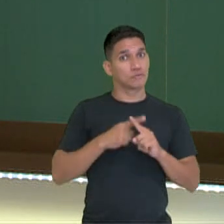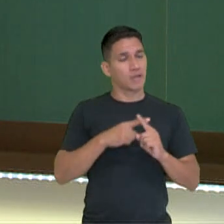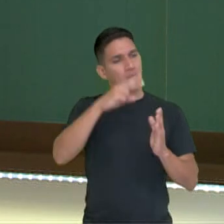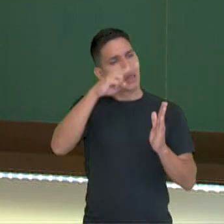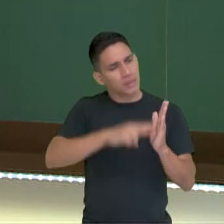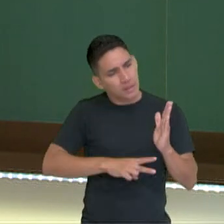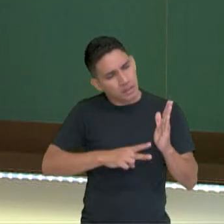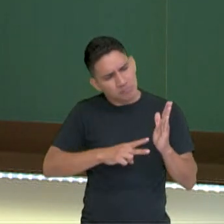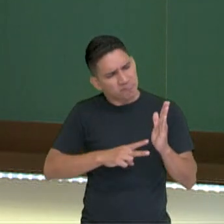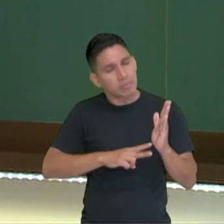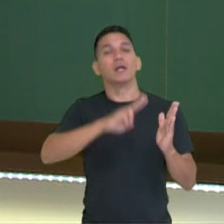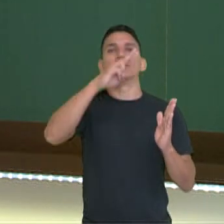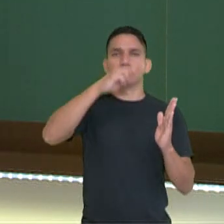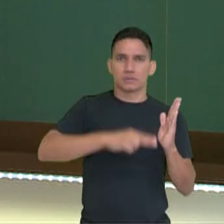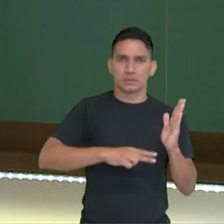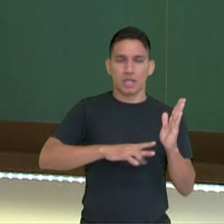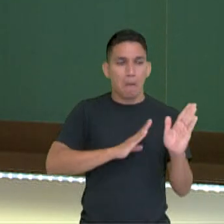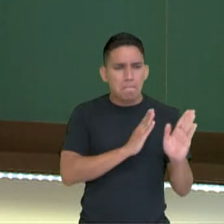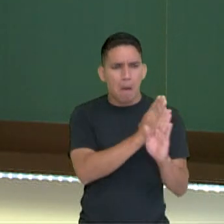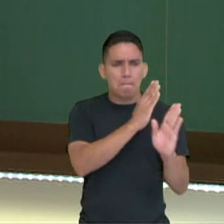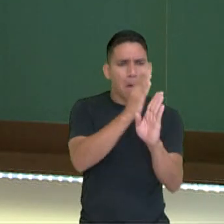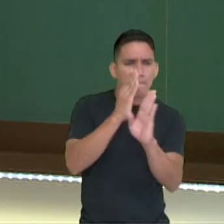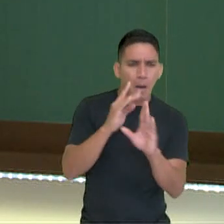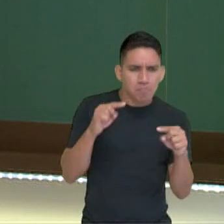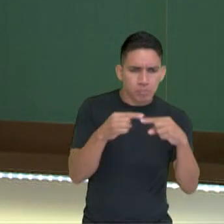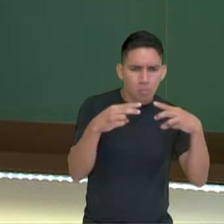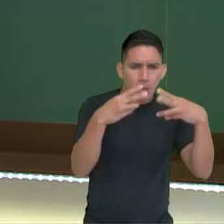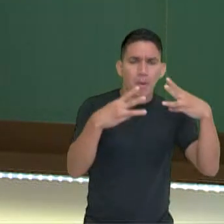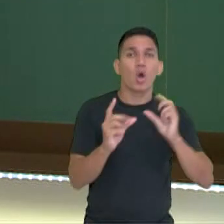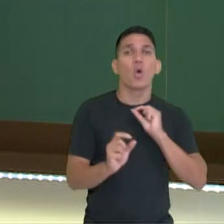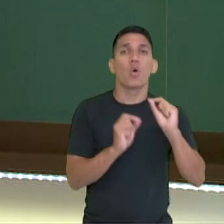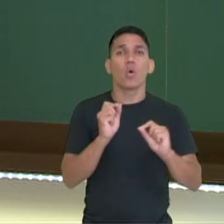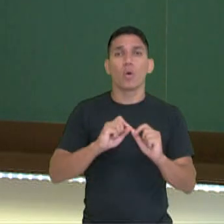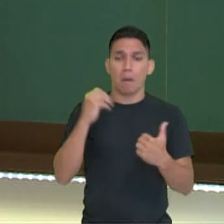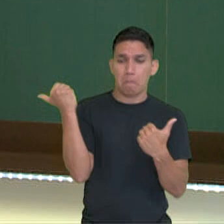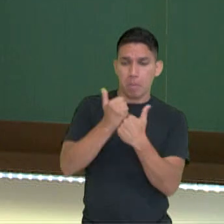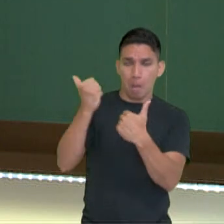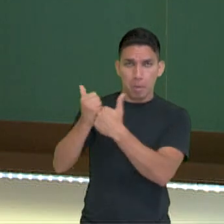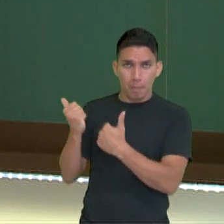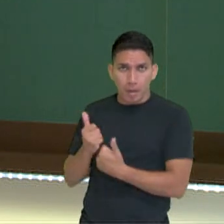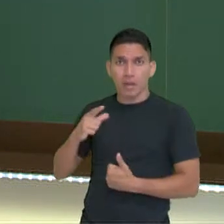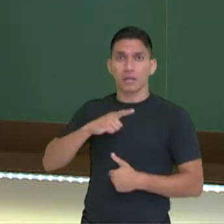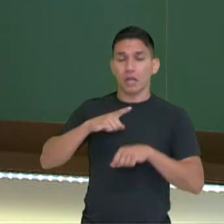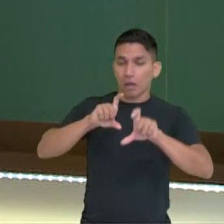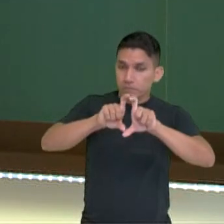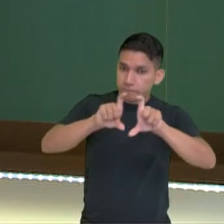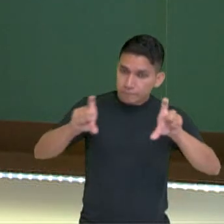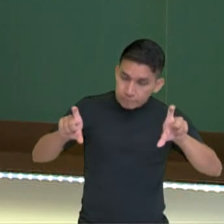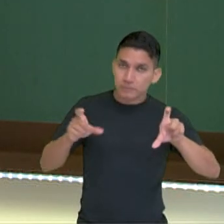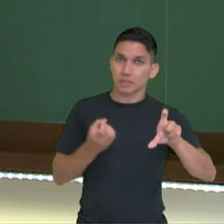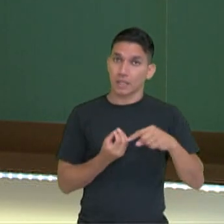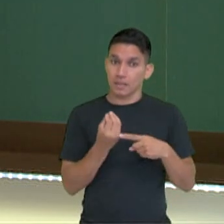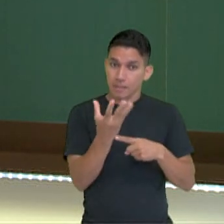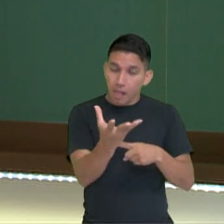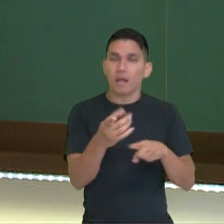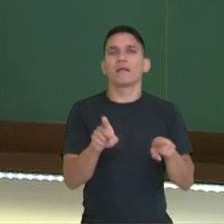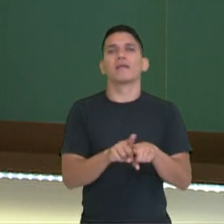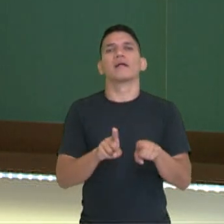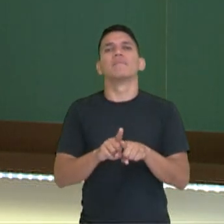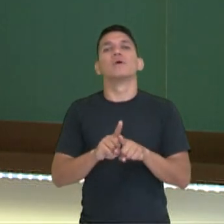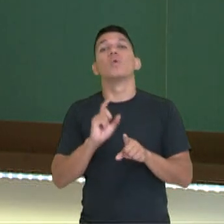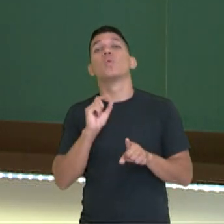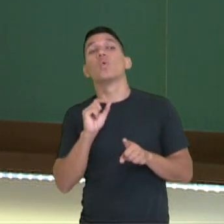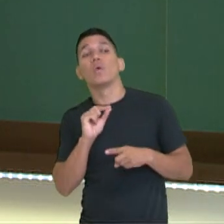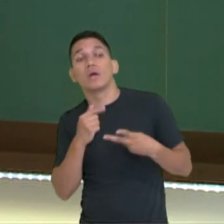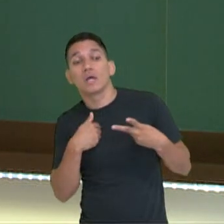para identificar cada um dos dados que forem fornecidos e também para ver